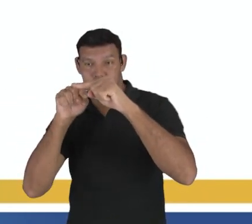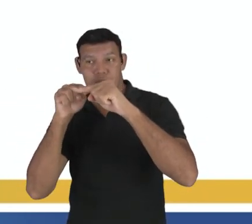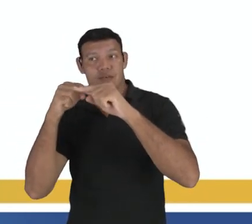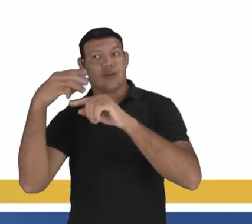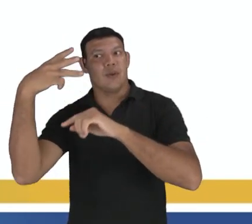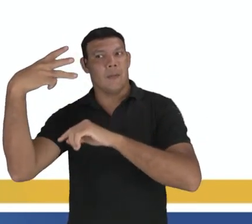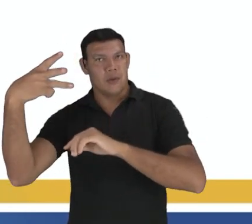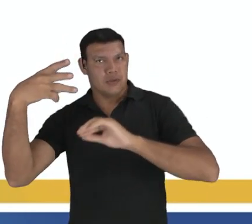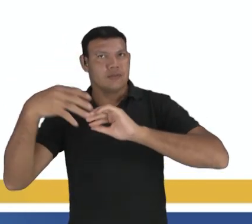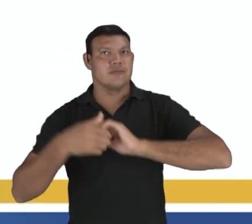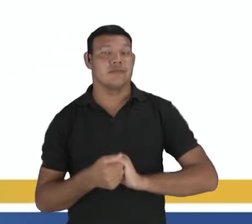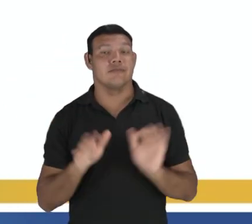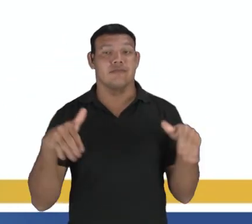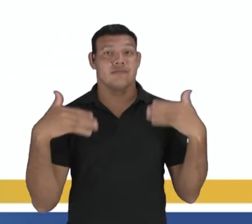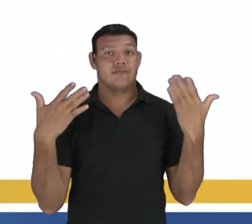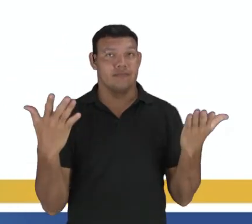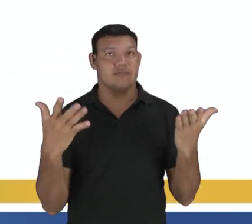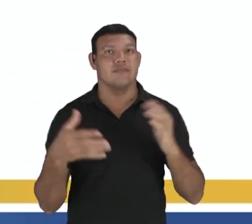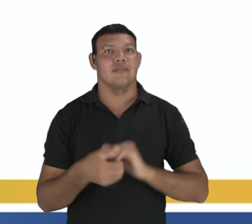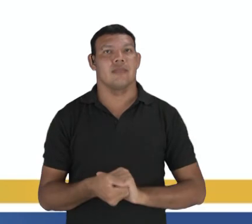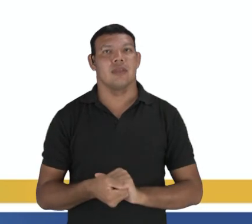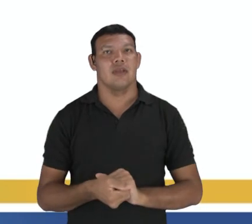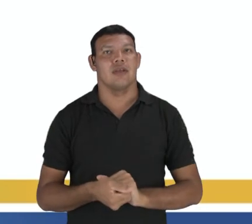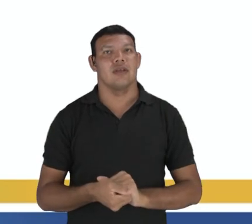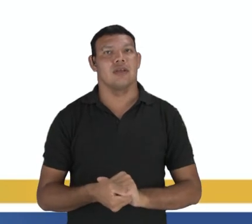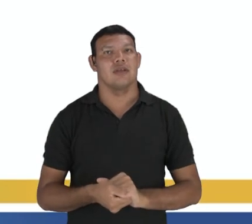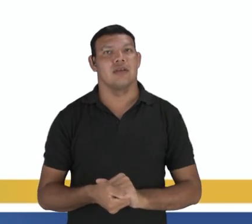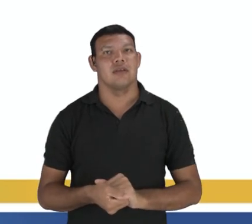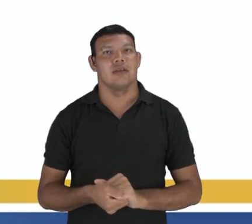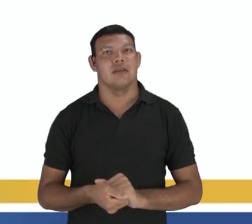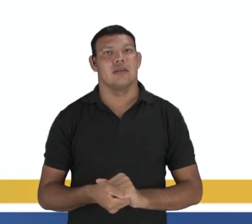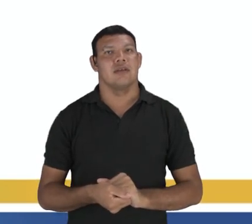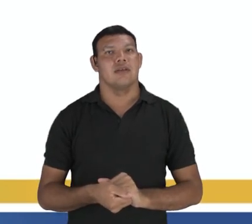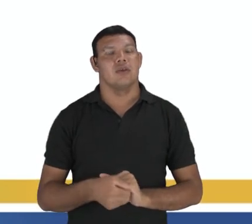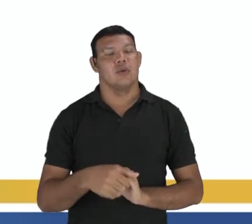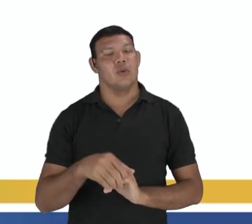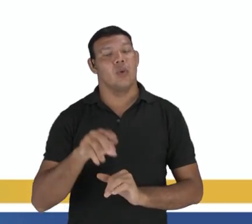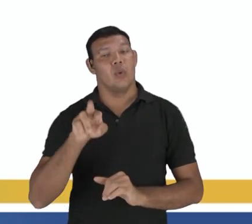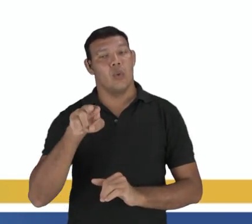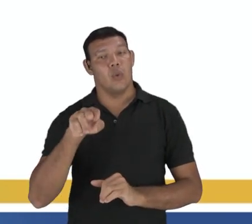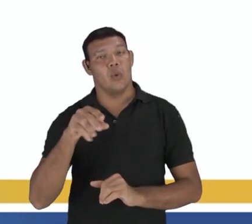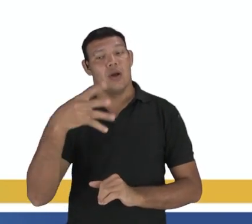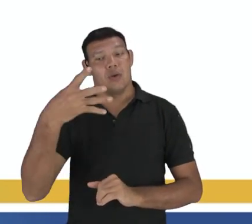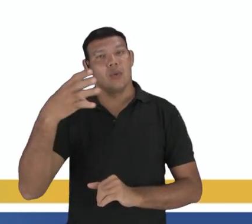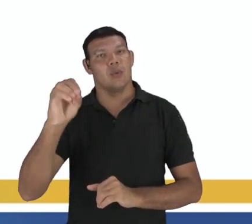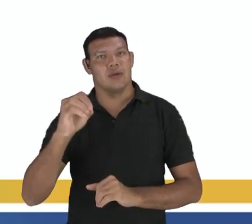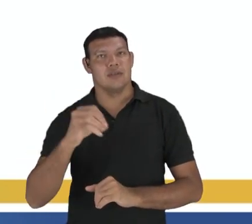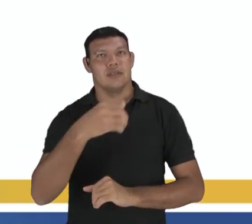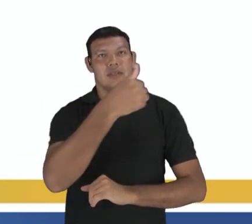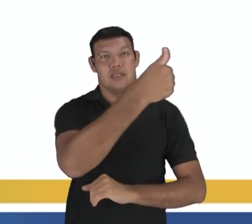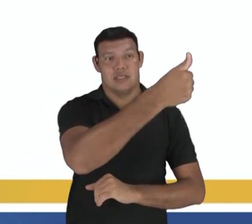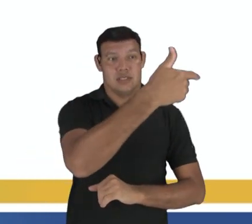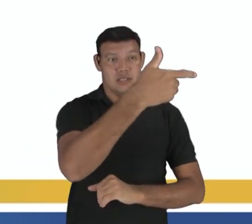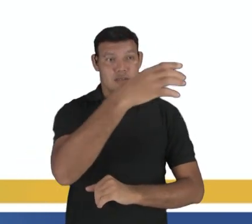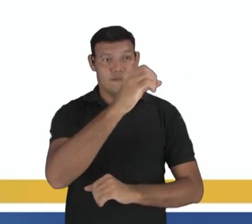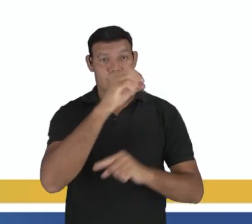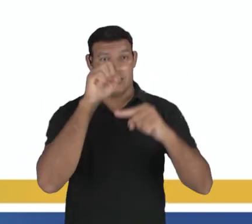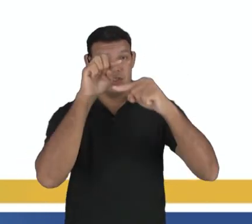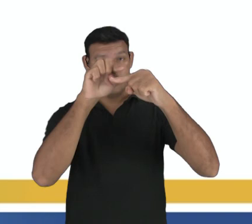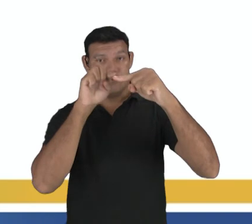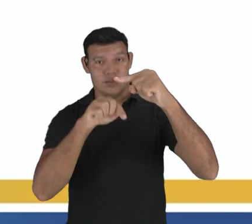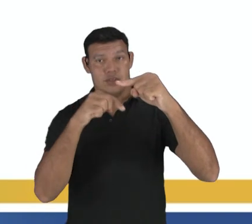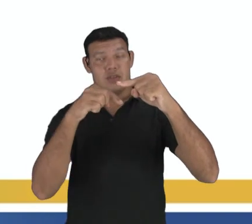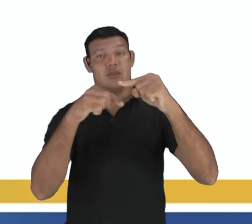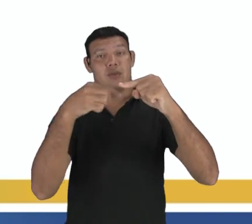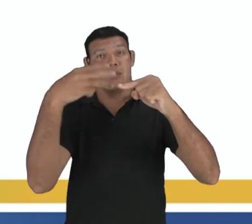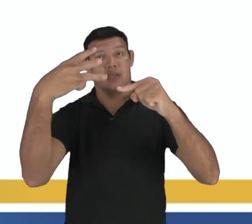Por 3. Então, nós temos aí o valor de 40, certo? Então, nós vamos